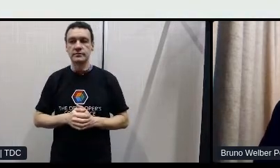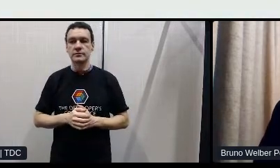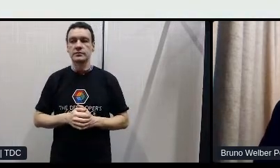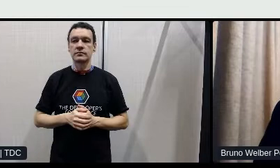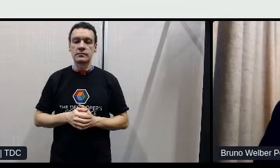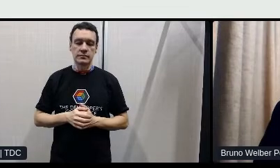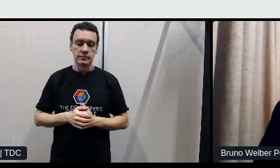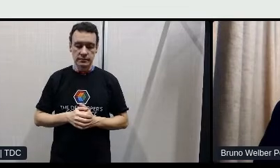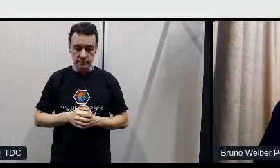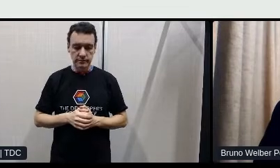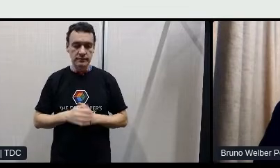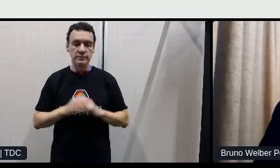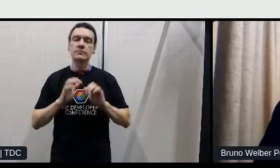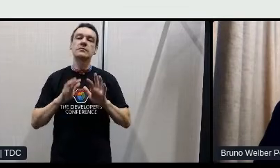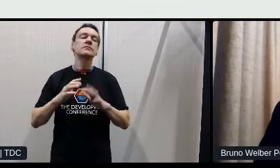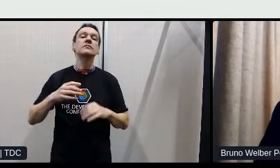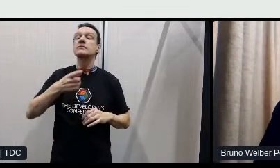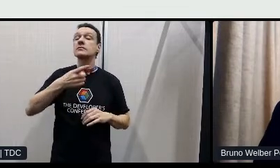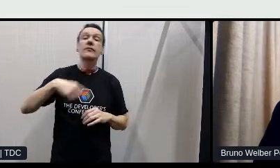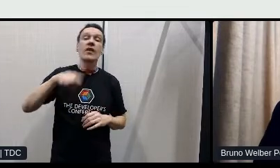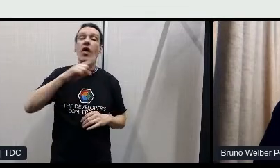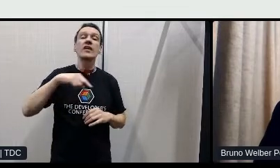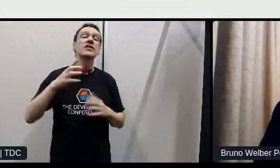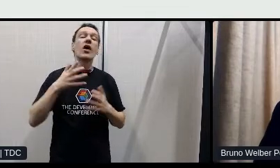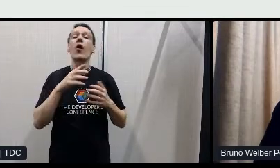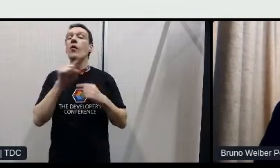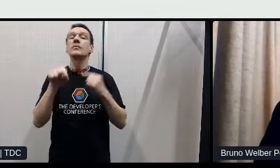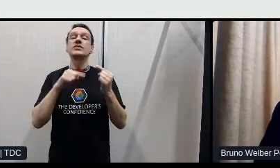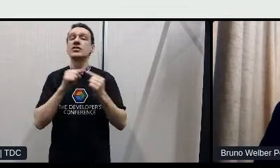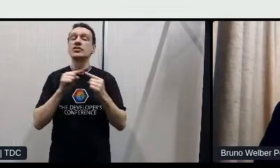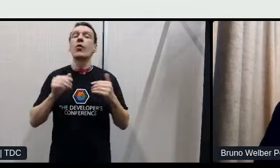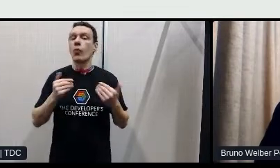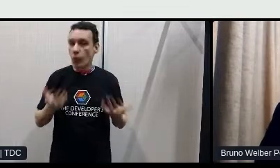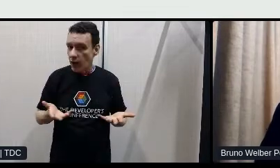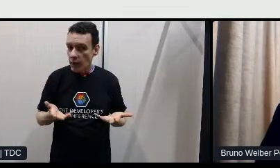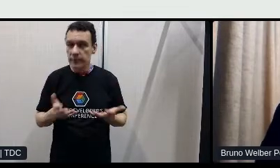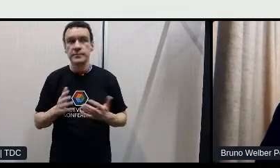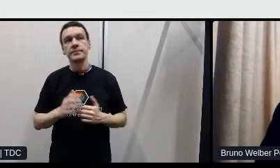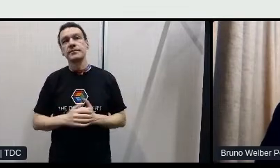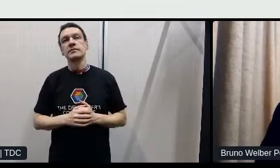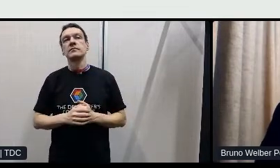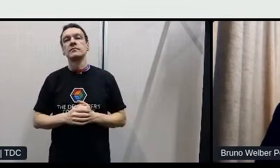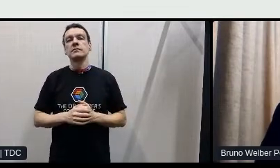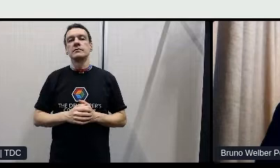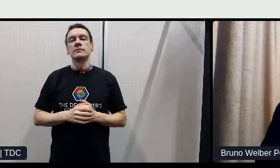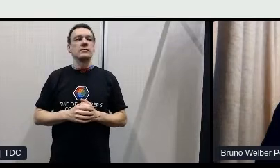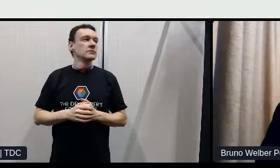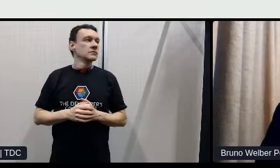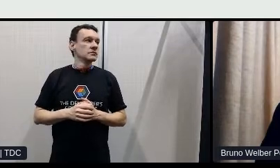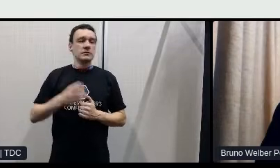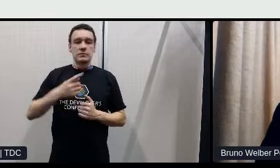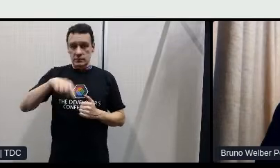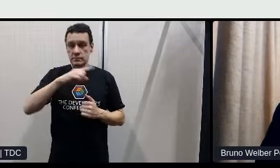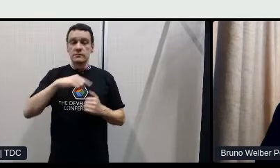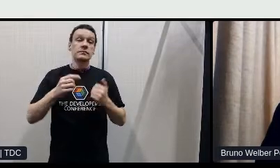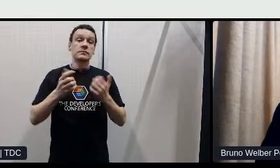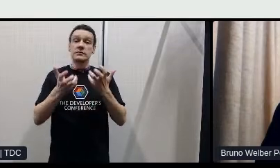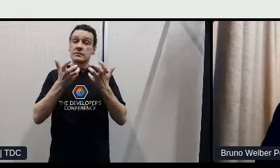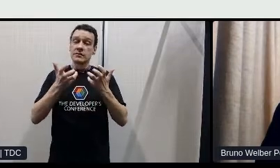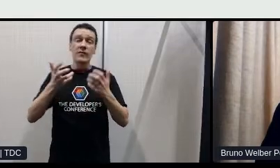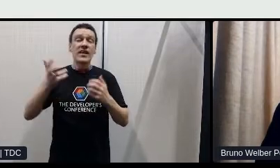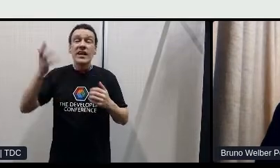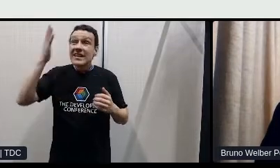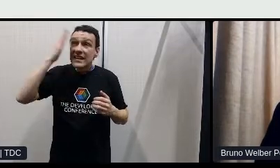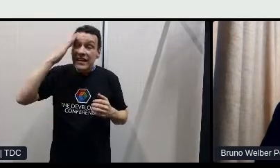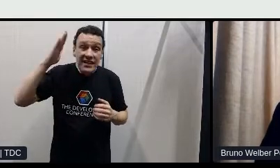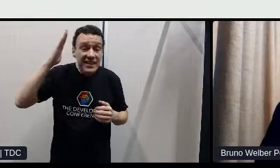Então, o nosso propósito, vamos dizer, é realmente entender, é realmente buscar, é